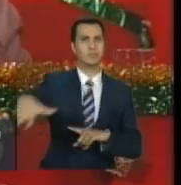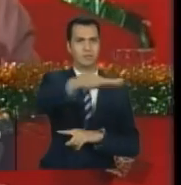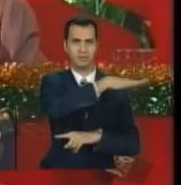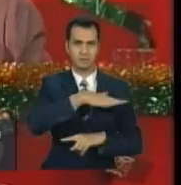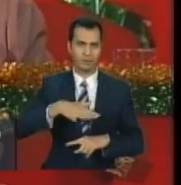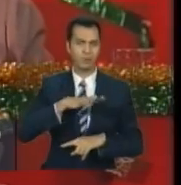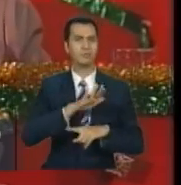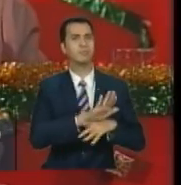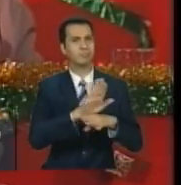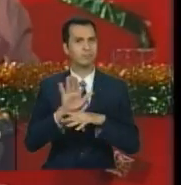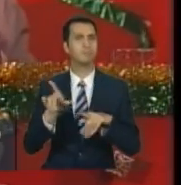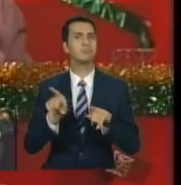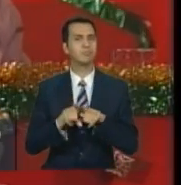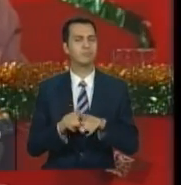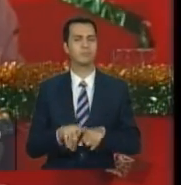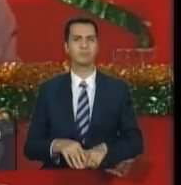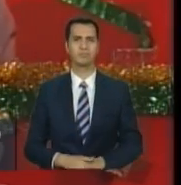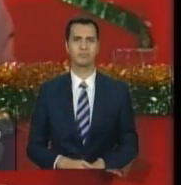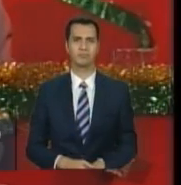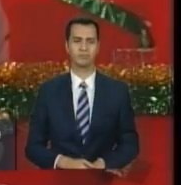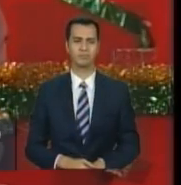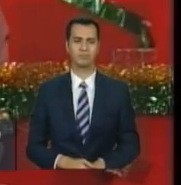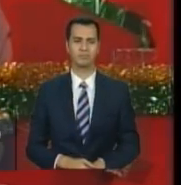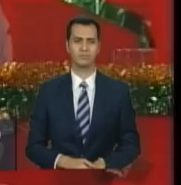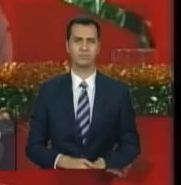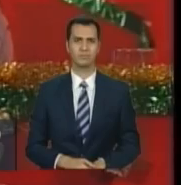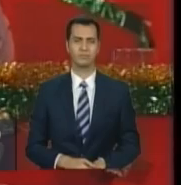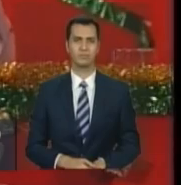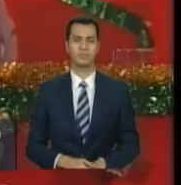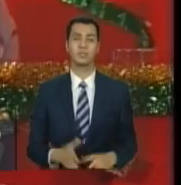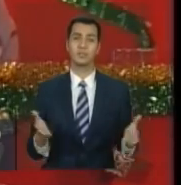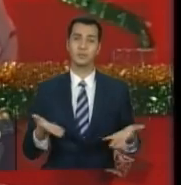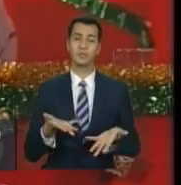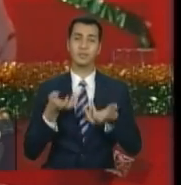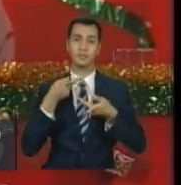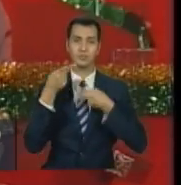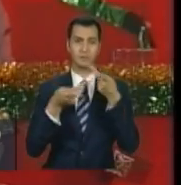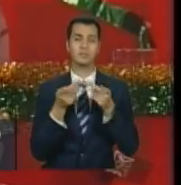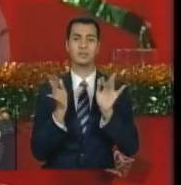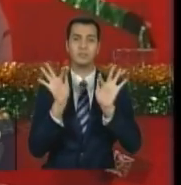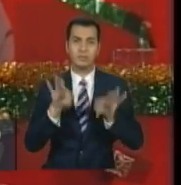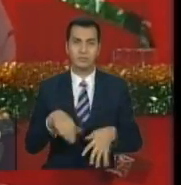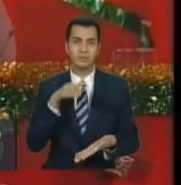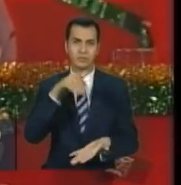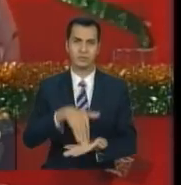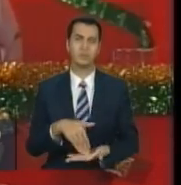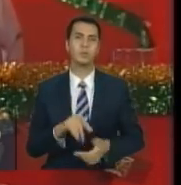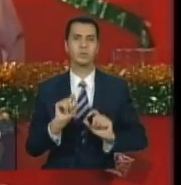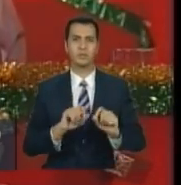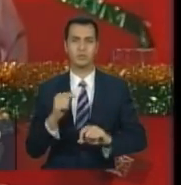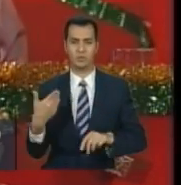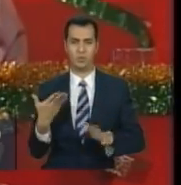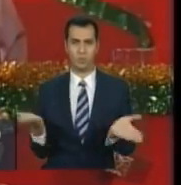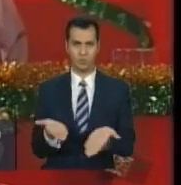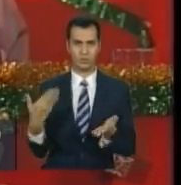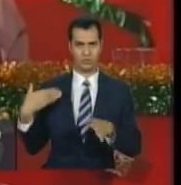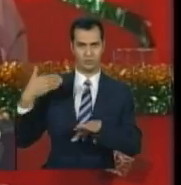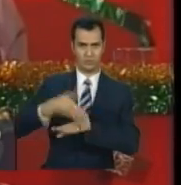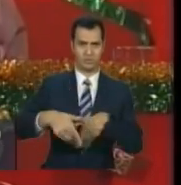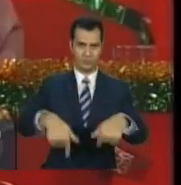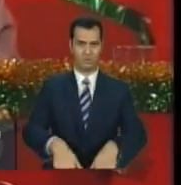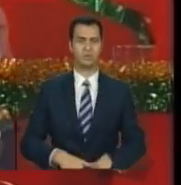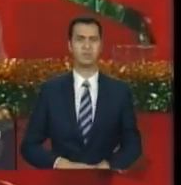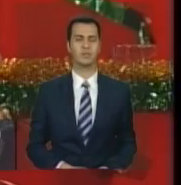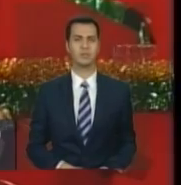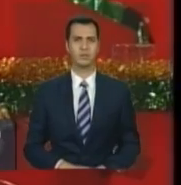porque eu quero dizer finalmente para vocês que eu vim aqui hoje.